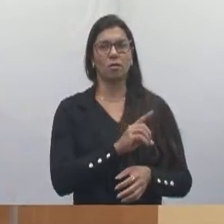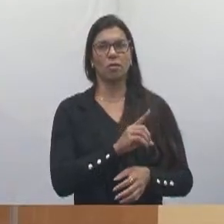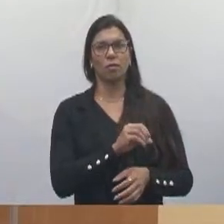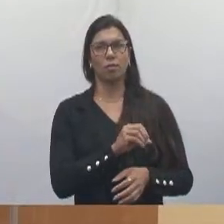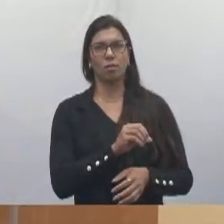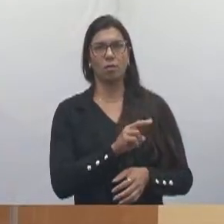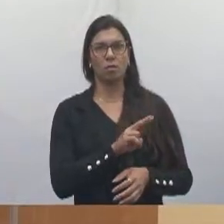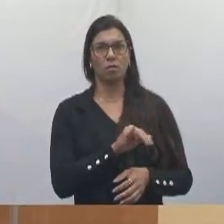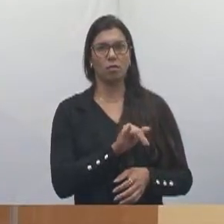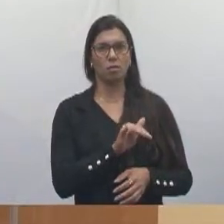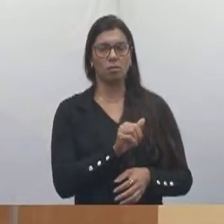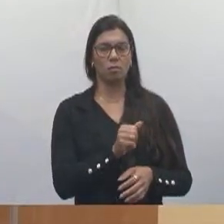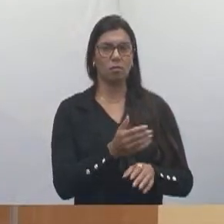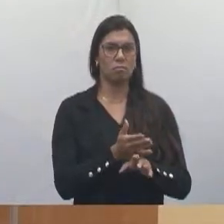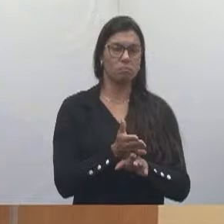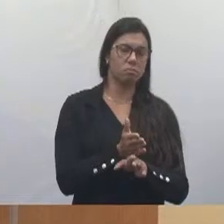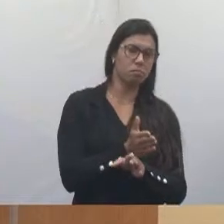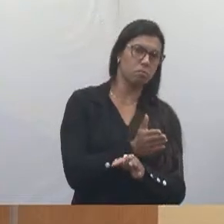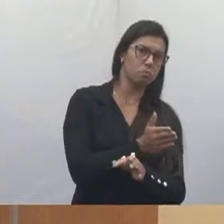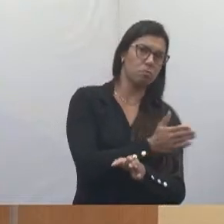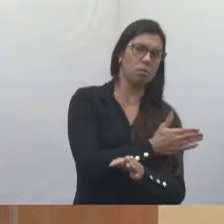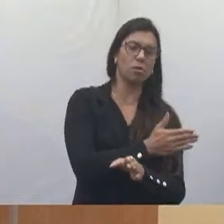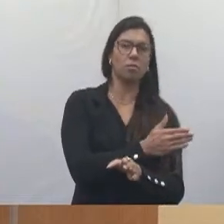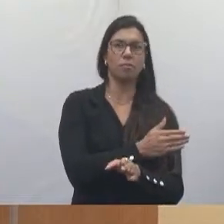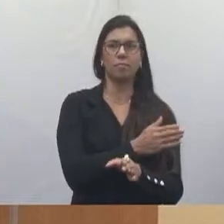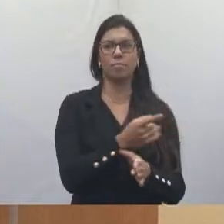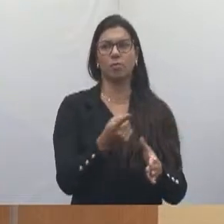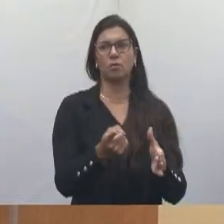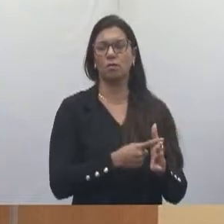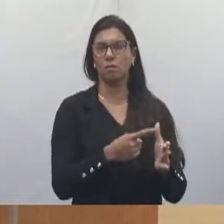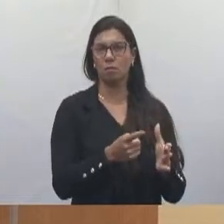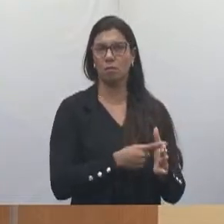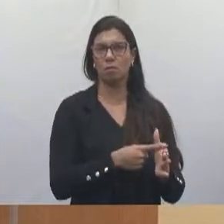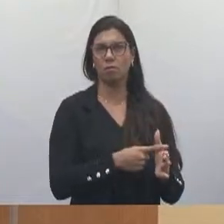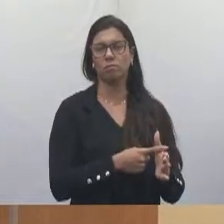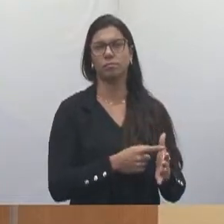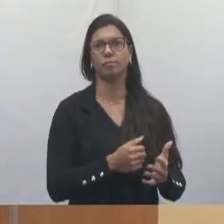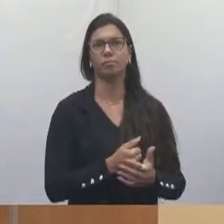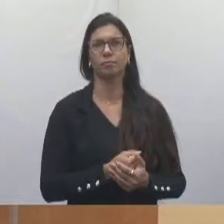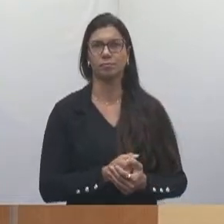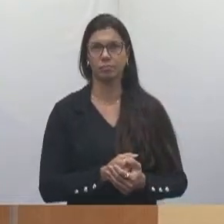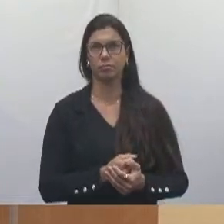Agora, vamos voltar atrás lá do empréstimo que foi feito do CAF.